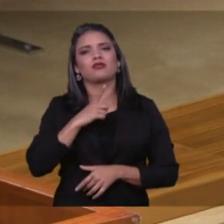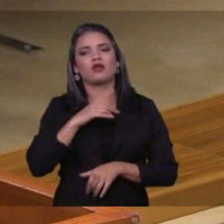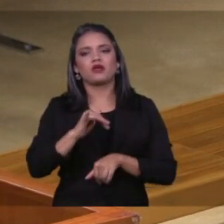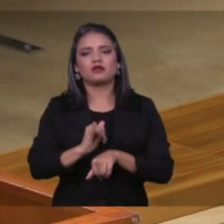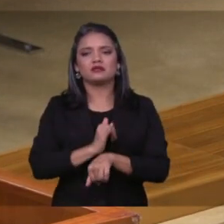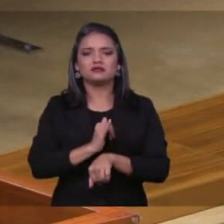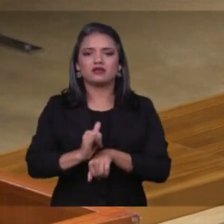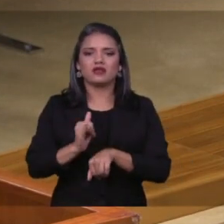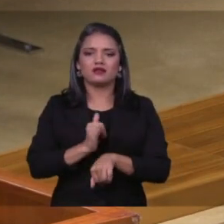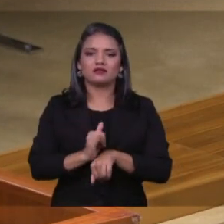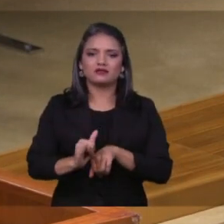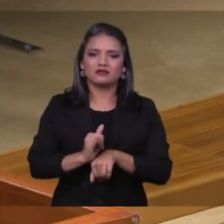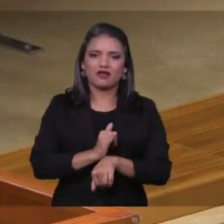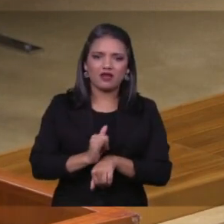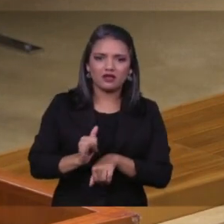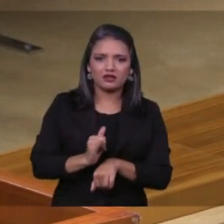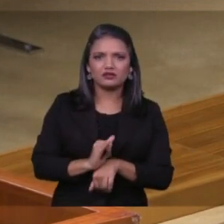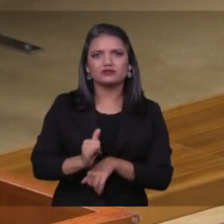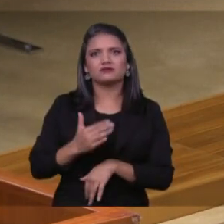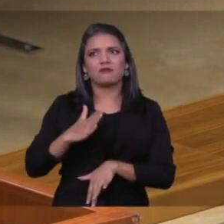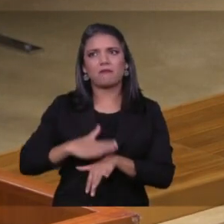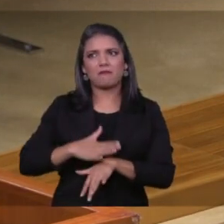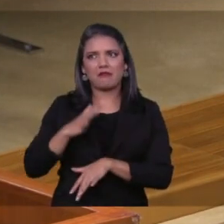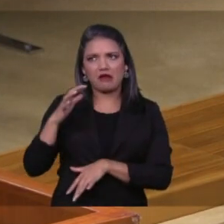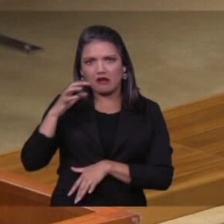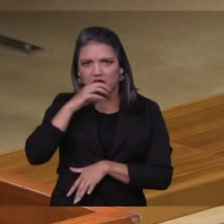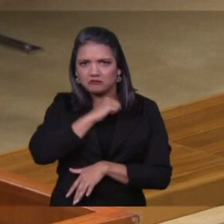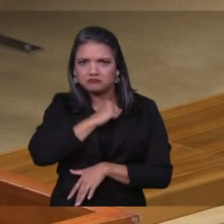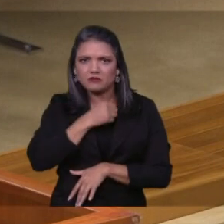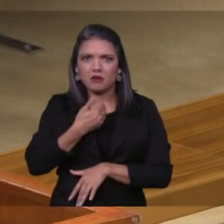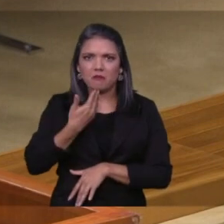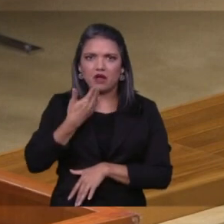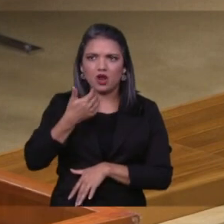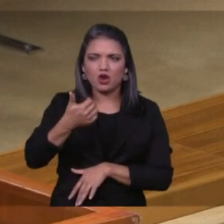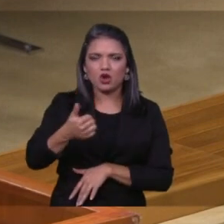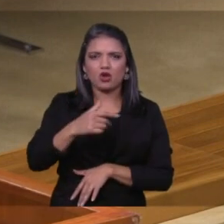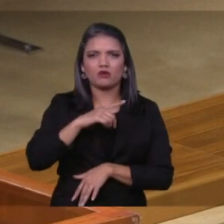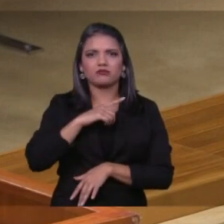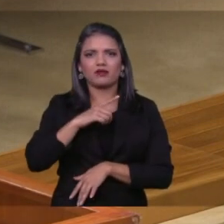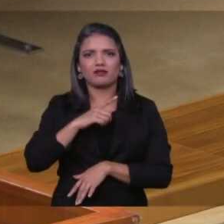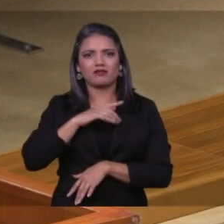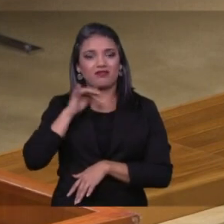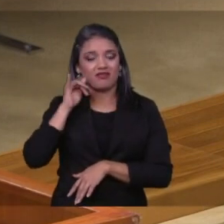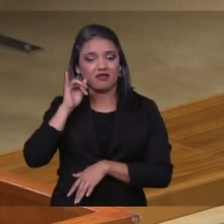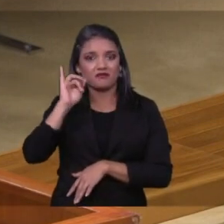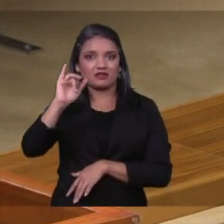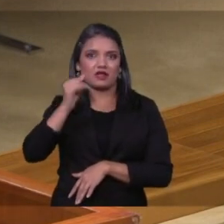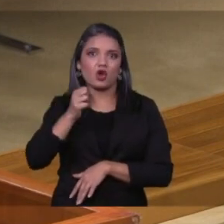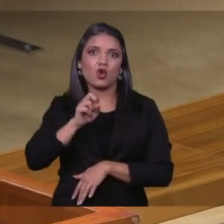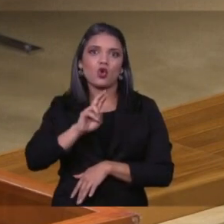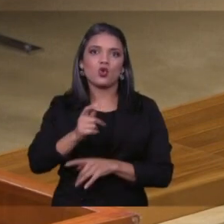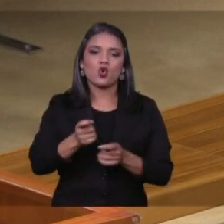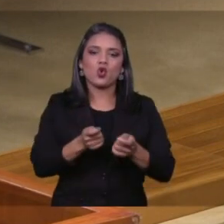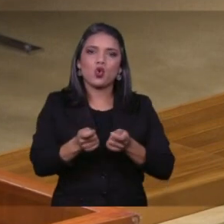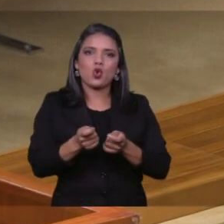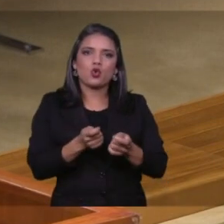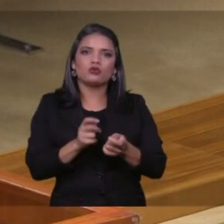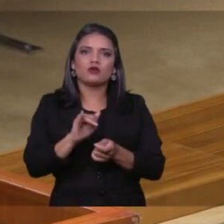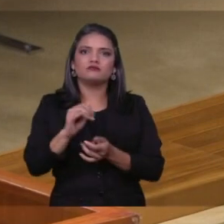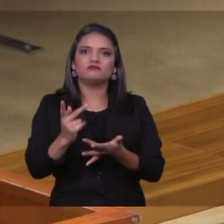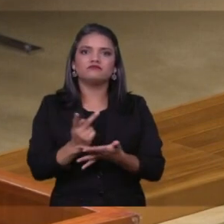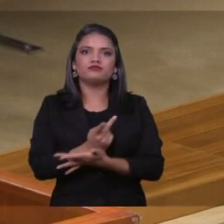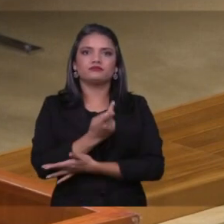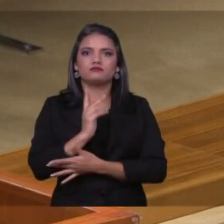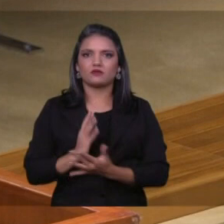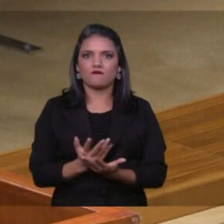mais fáceis da contenção e da correção desse tipo de coisa. Na opinião do partido, portanto, há